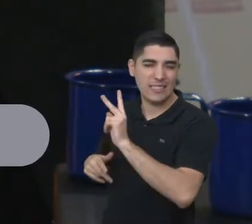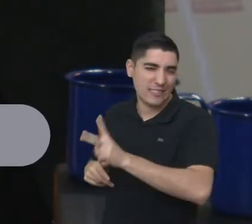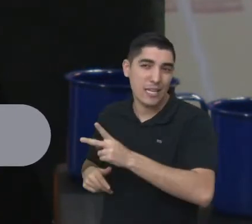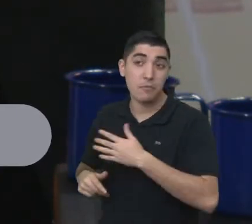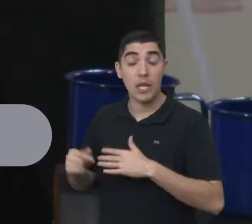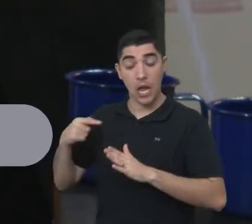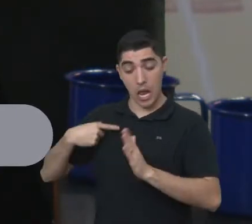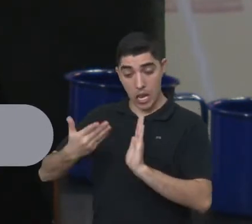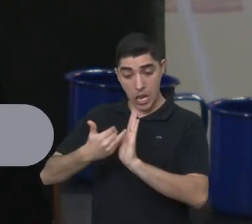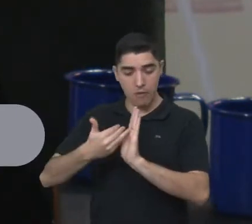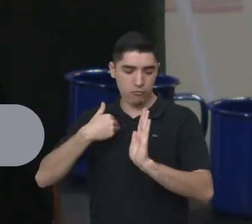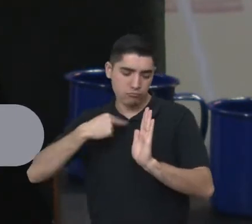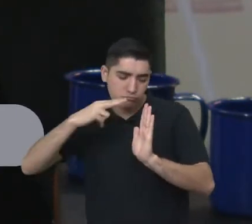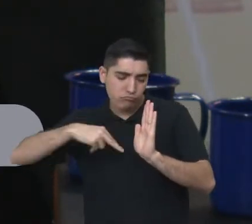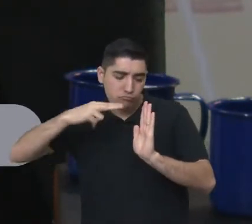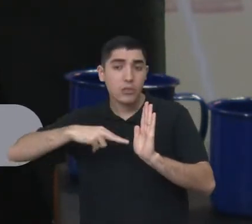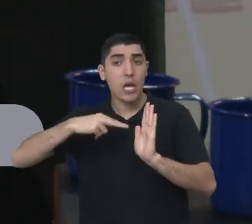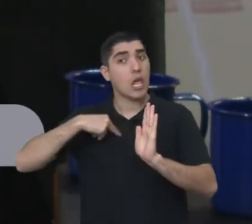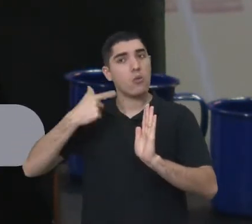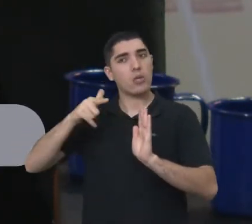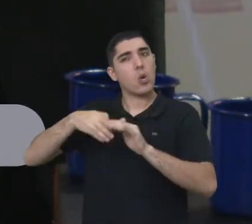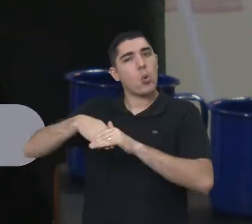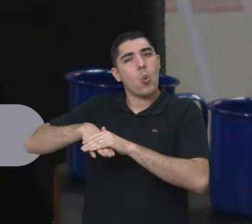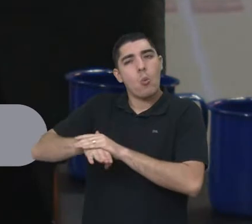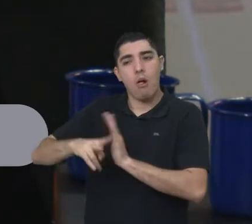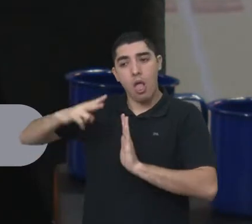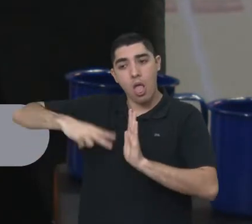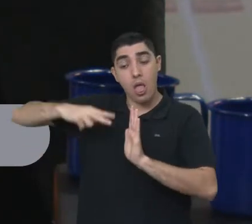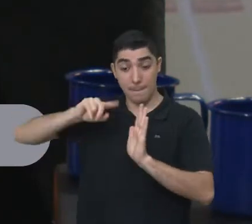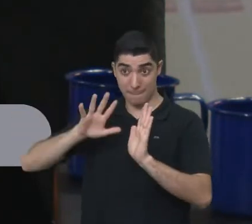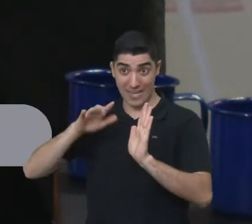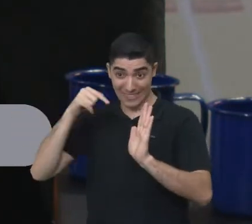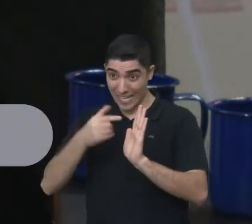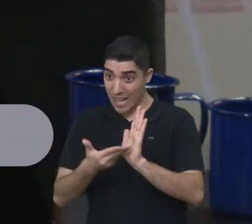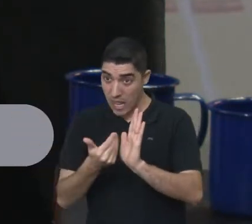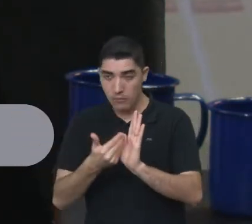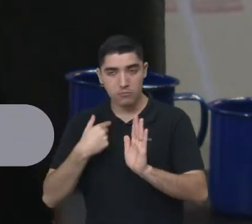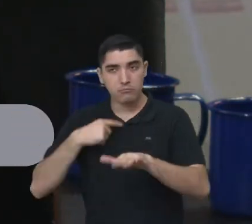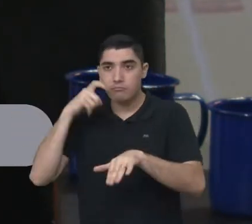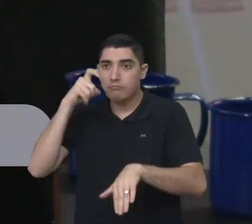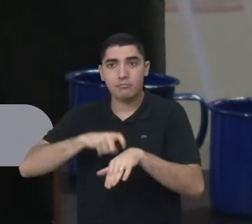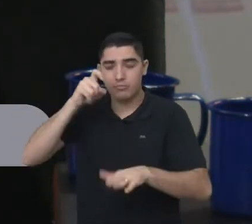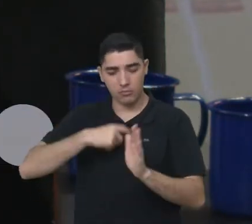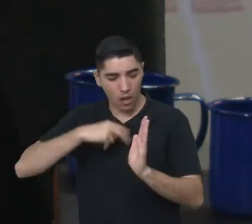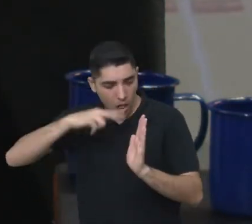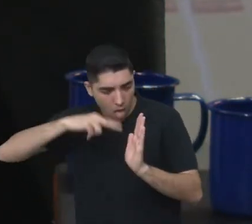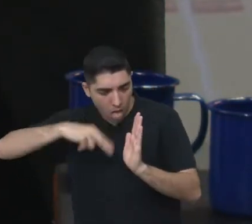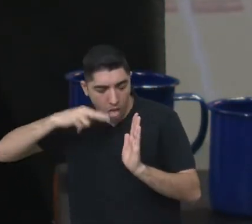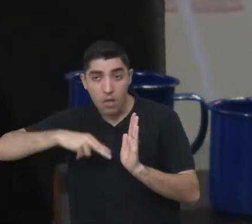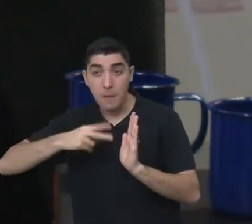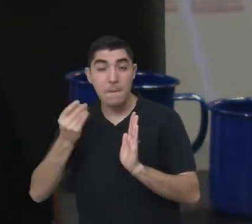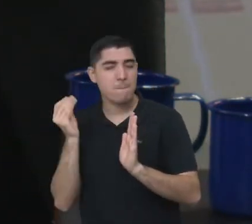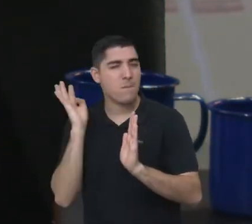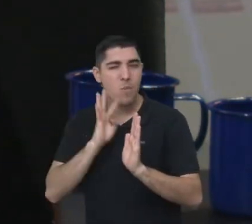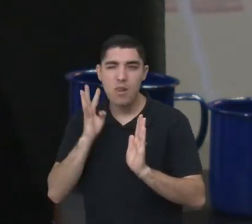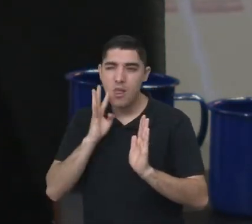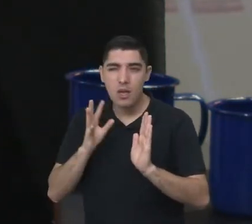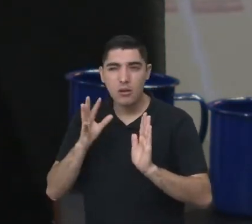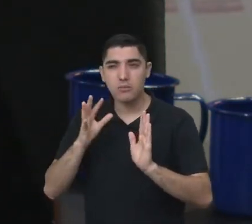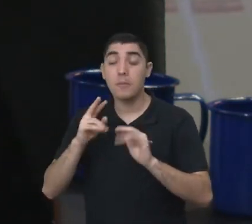li. Eu não tenho um costume muito de ler, mas esse livro eu li, eu devorei assim, em poucos dias. E foi muito